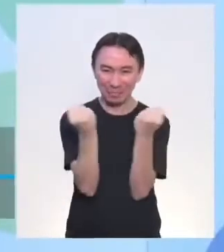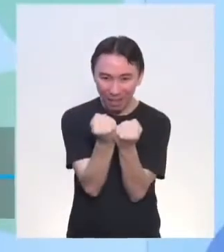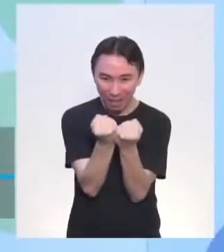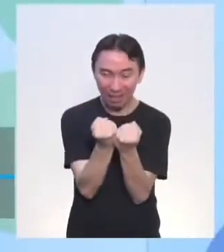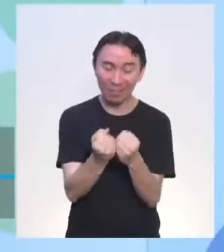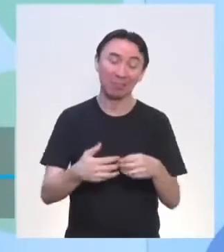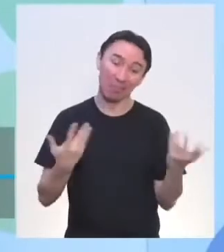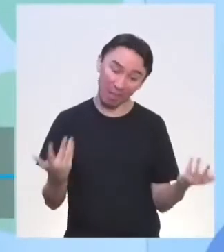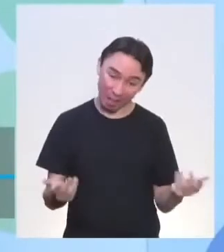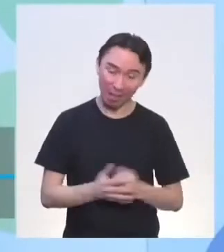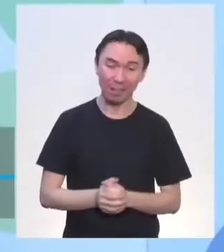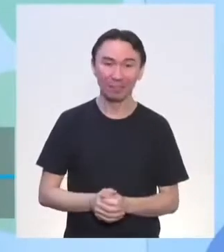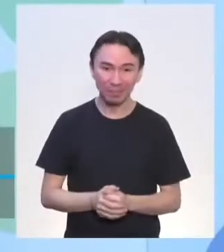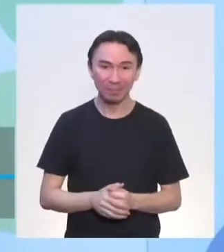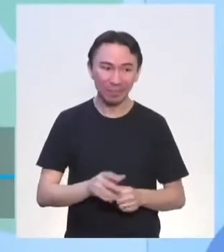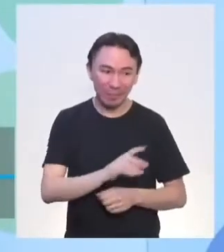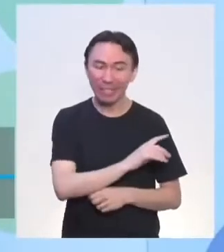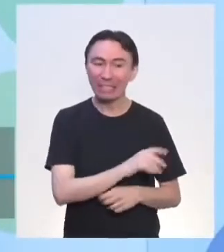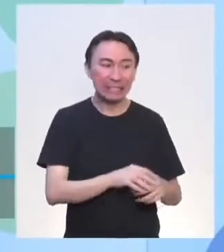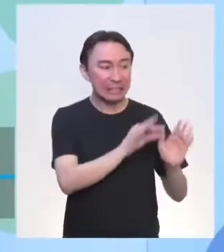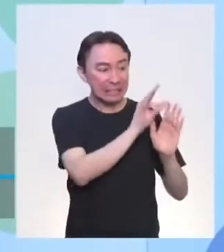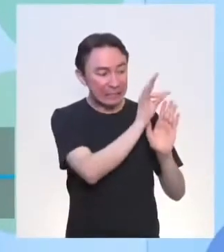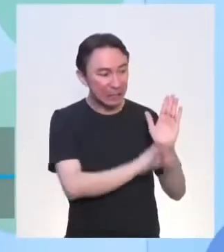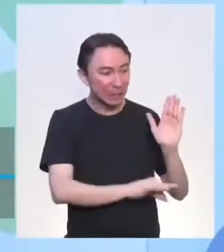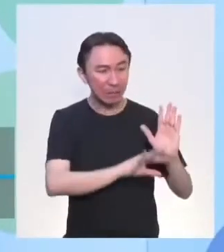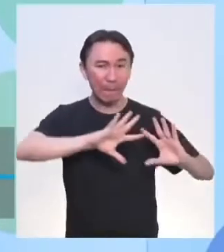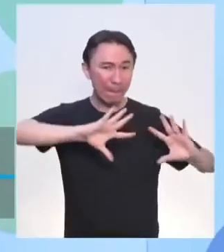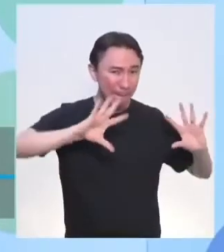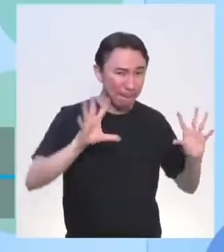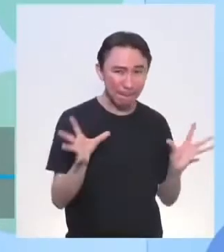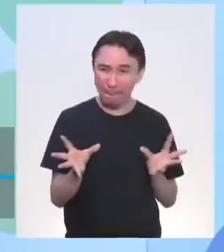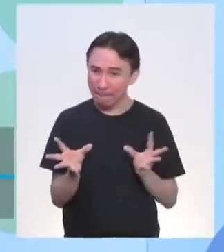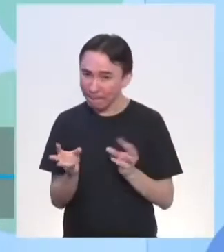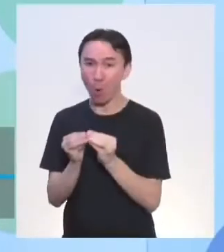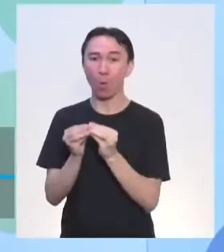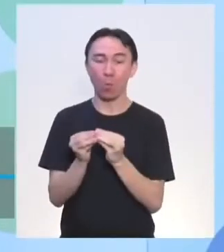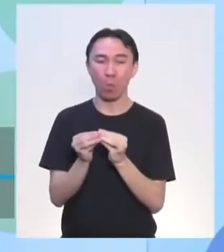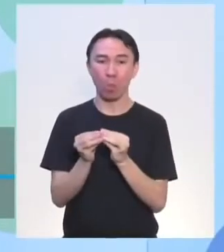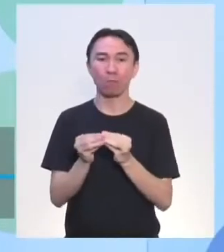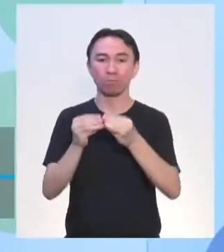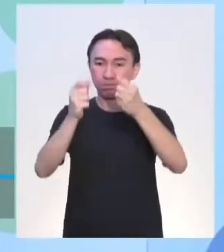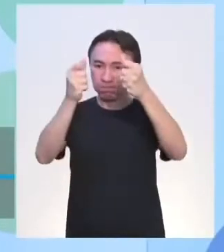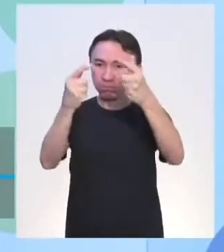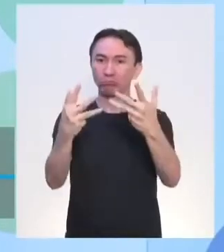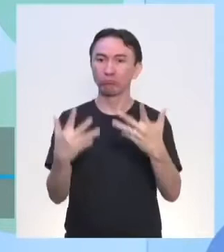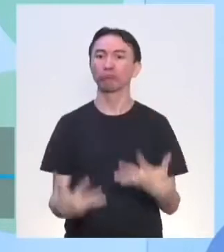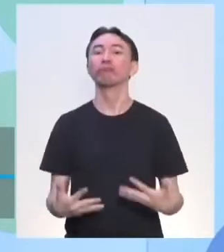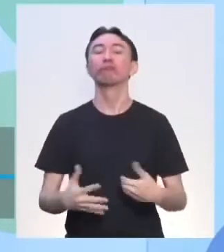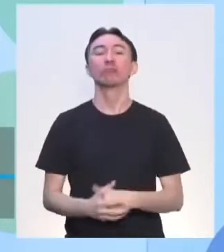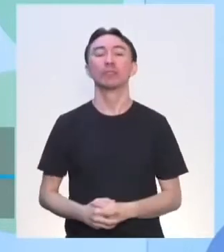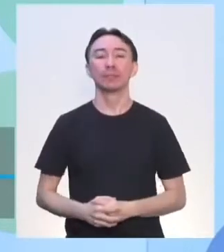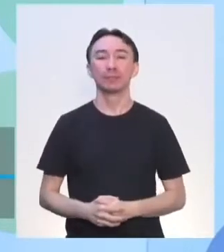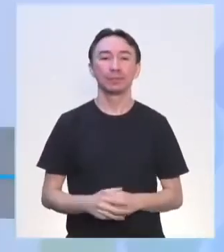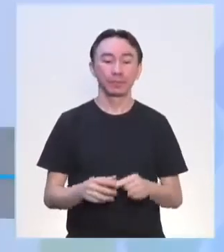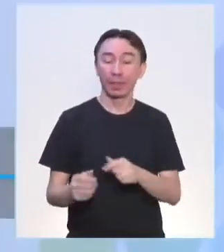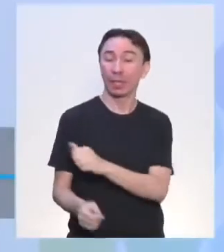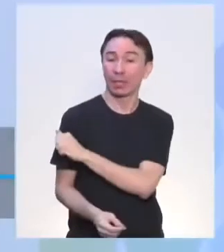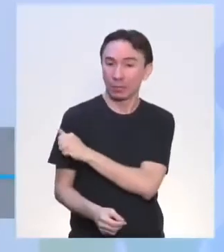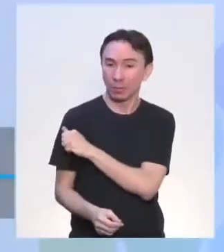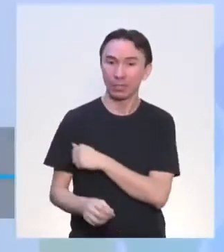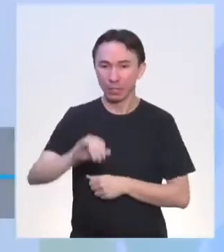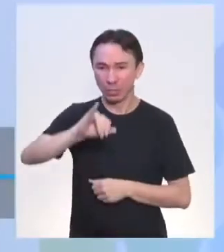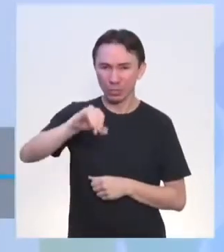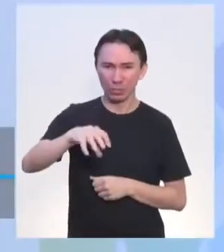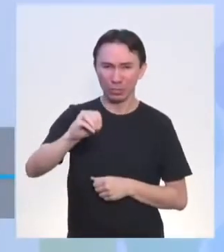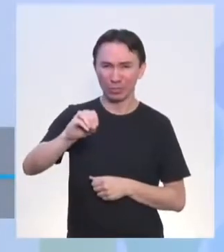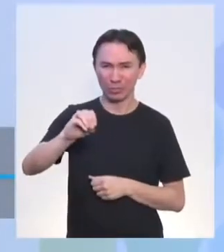síntese do texto, né? Porque a síntese do texto é um resumo, é um tipo de resumo, né? Isso. A aluna Josefina colocou.